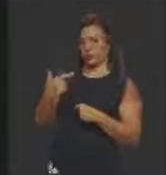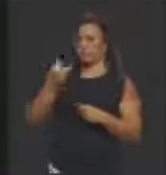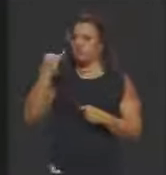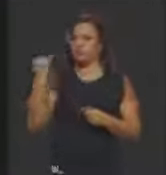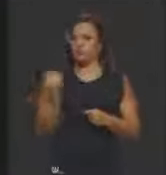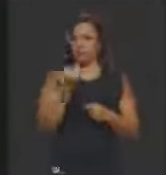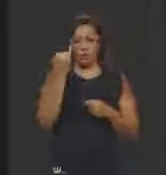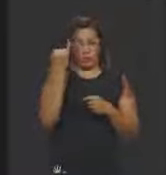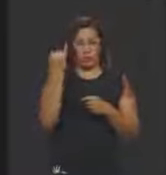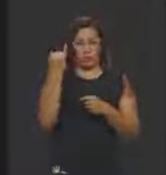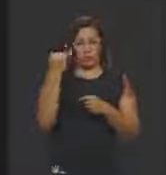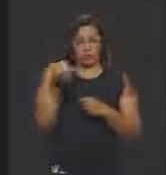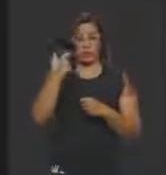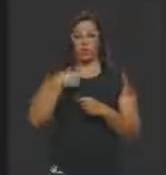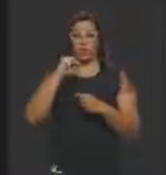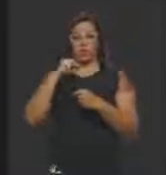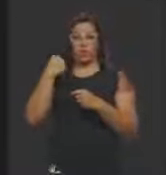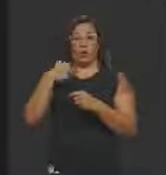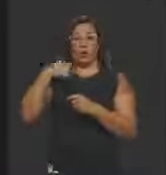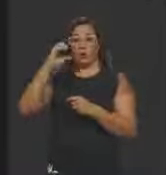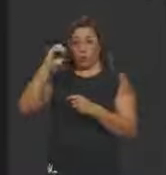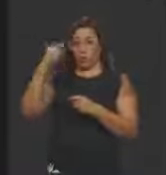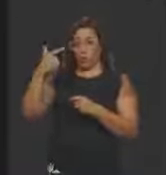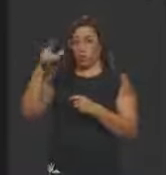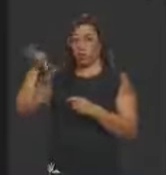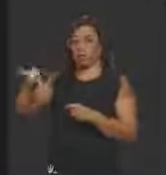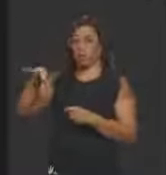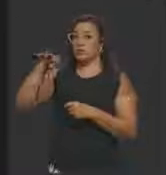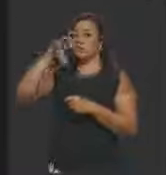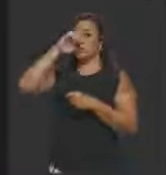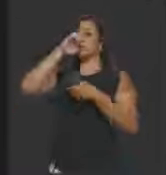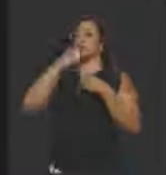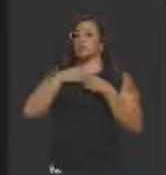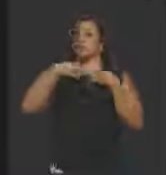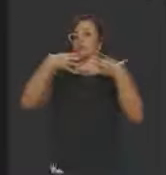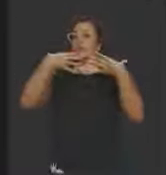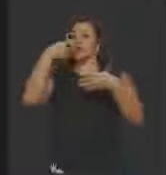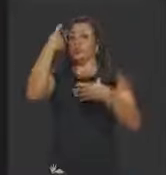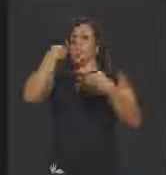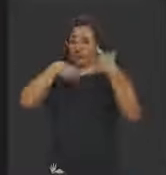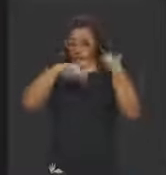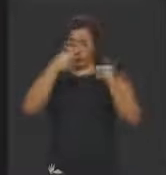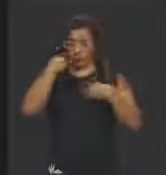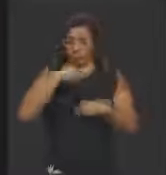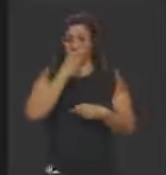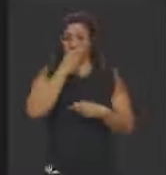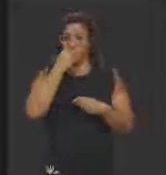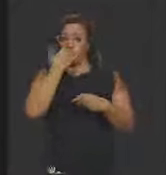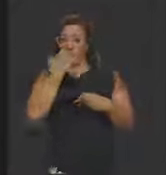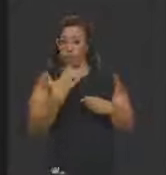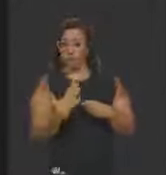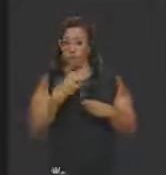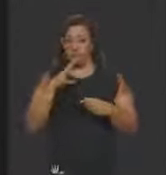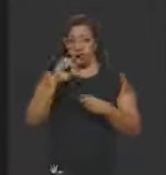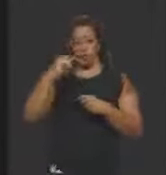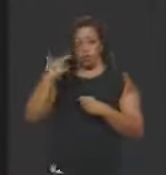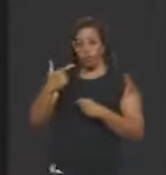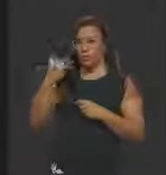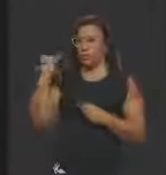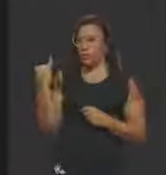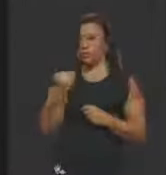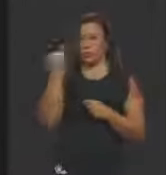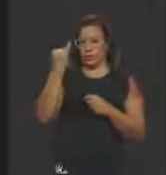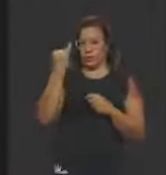retirar o gás carbônico das células e trazer até o pulmão para ser eliminado pelo processo de expiração. E